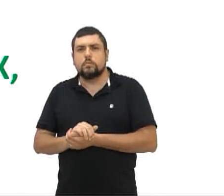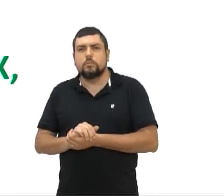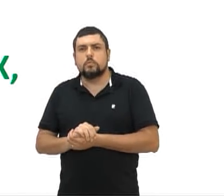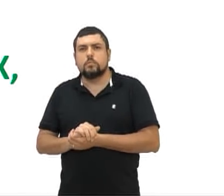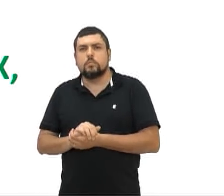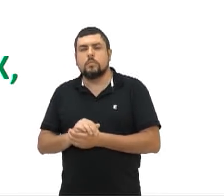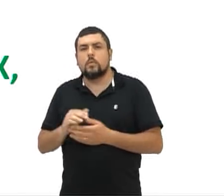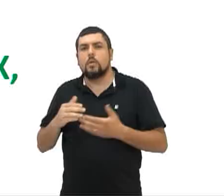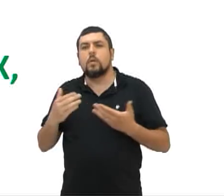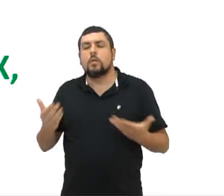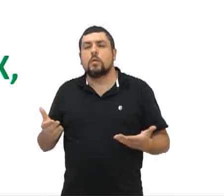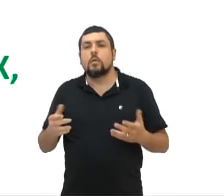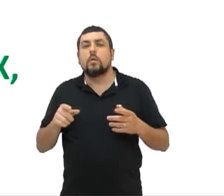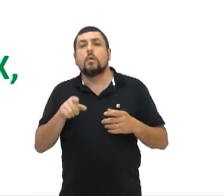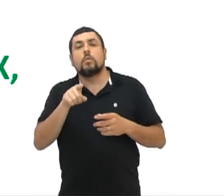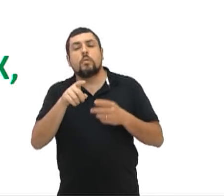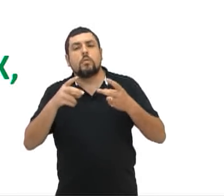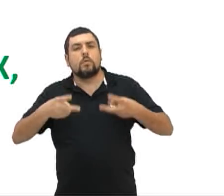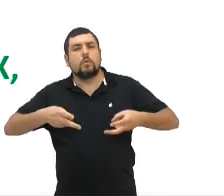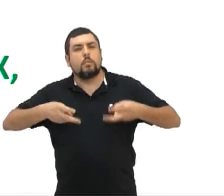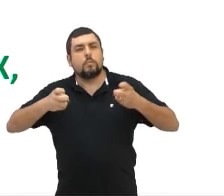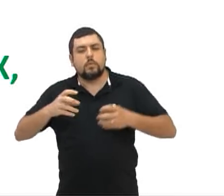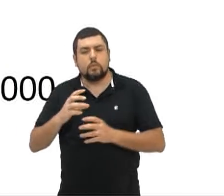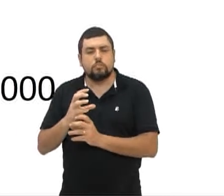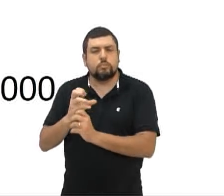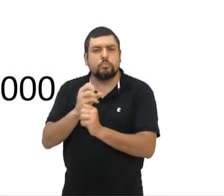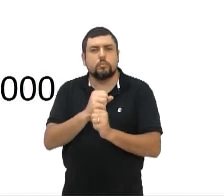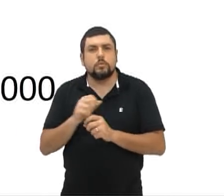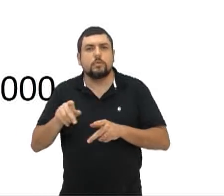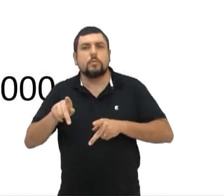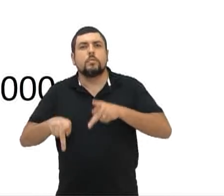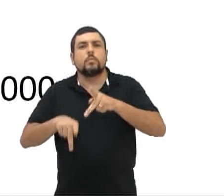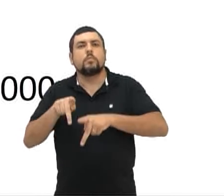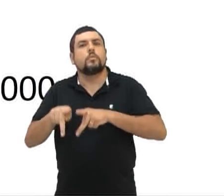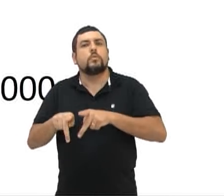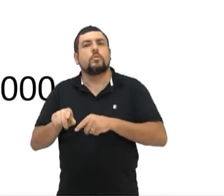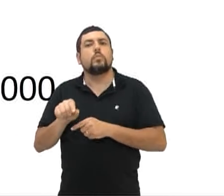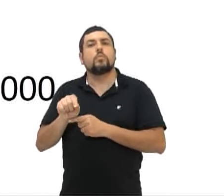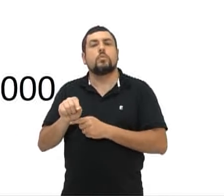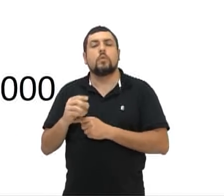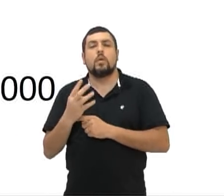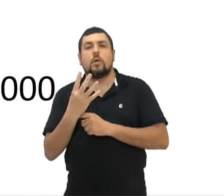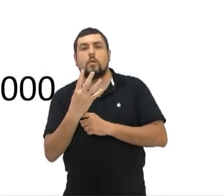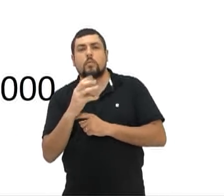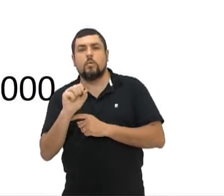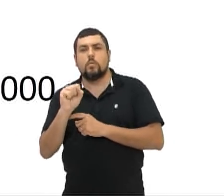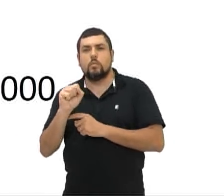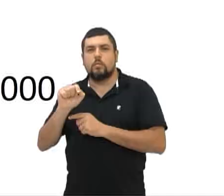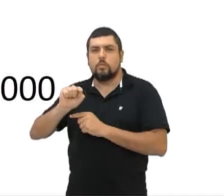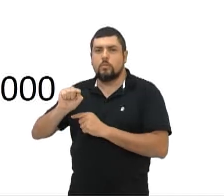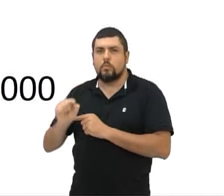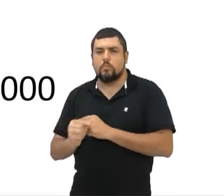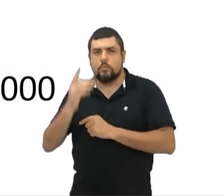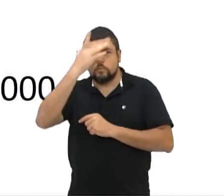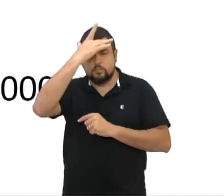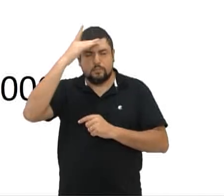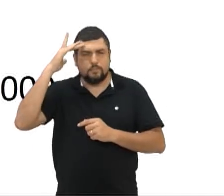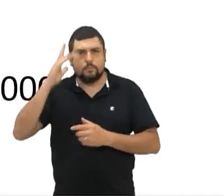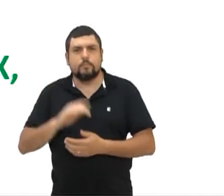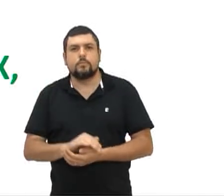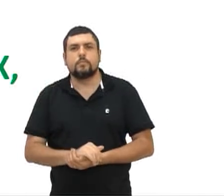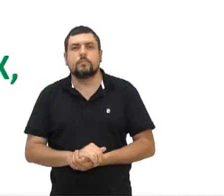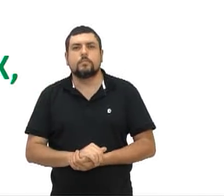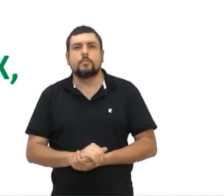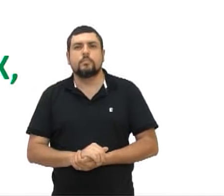você já consegue identificar a população, que seria 48 mil habitantes.